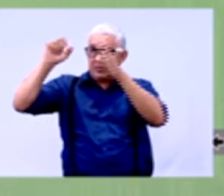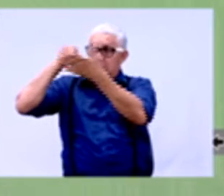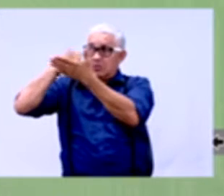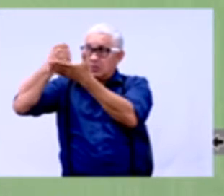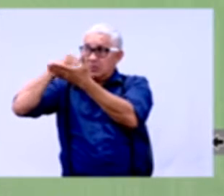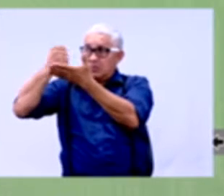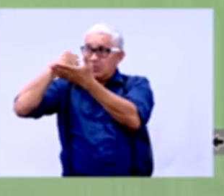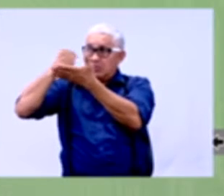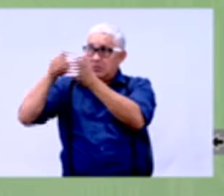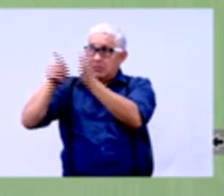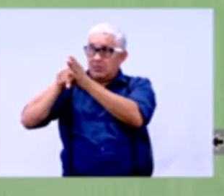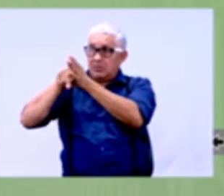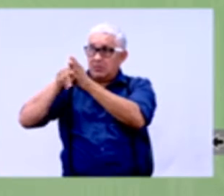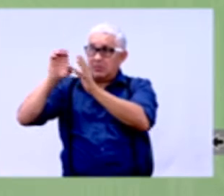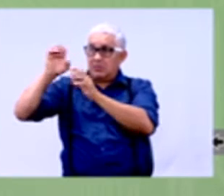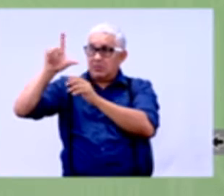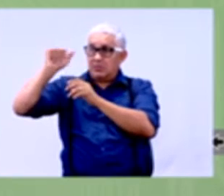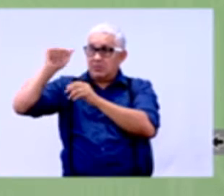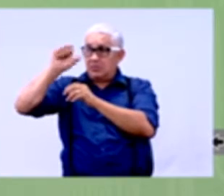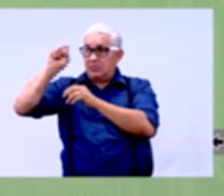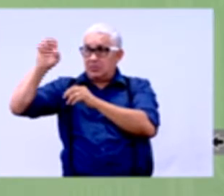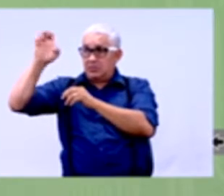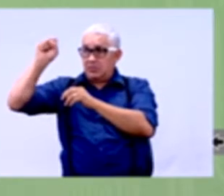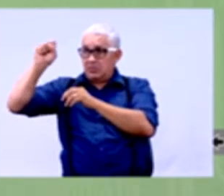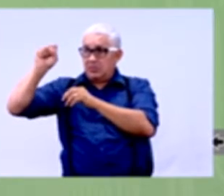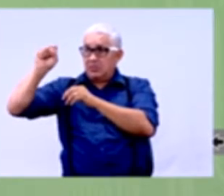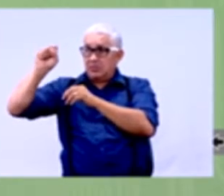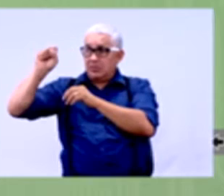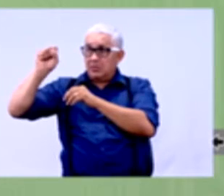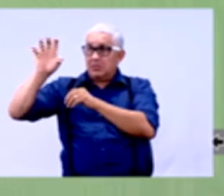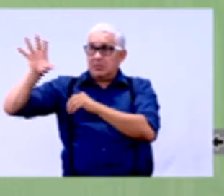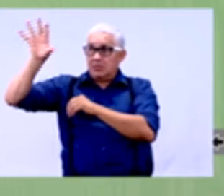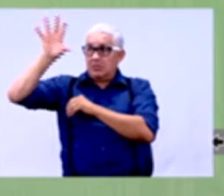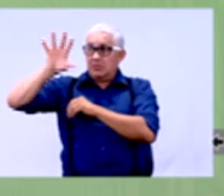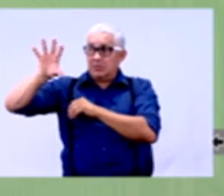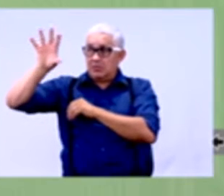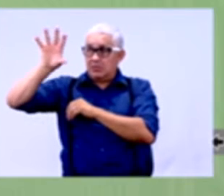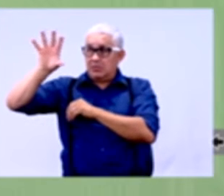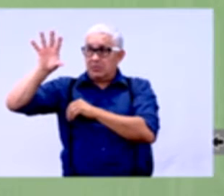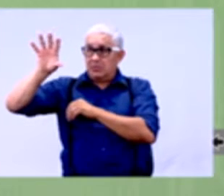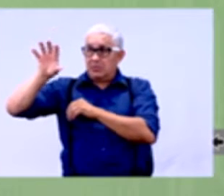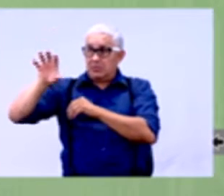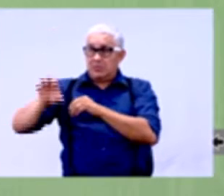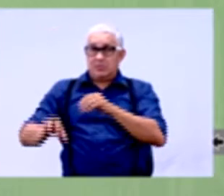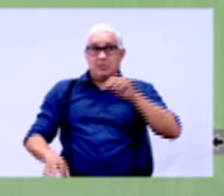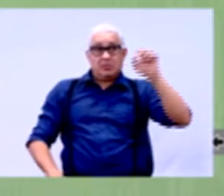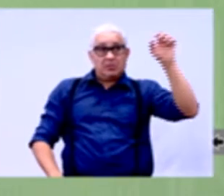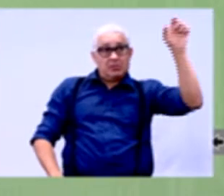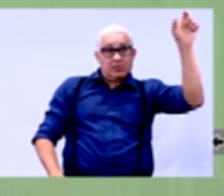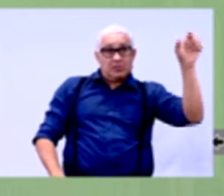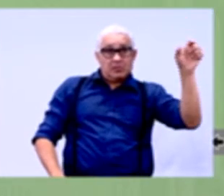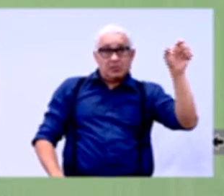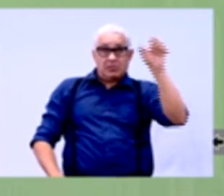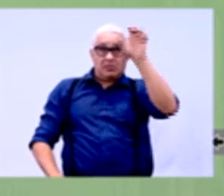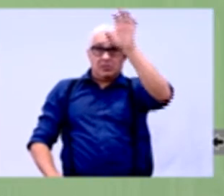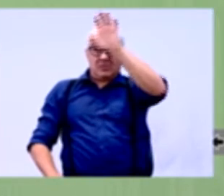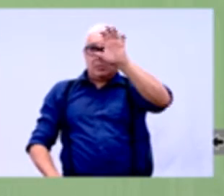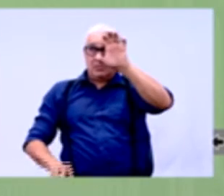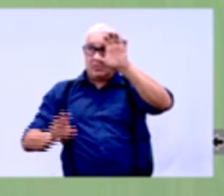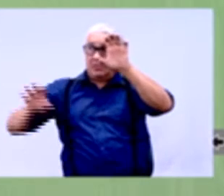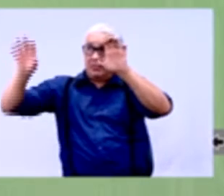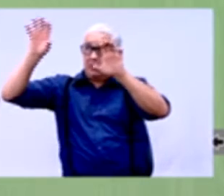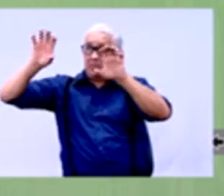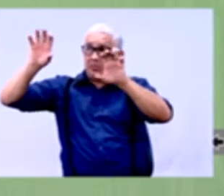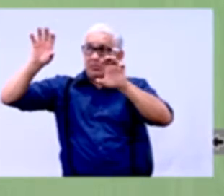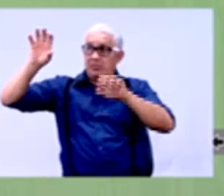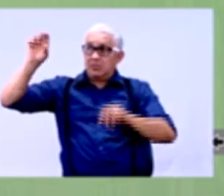dito, para as classes que vão estar implementadas aqui na camada, a camada controladora, aí aqui nós chamamos de